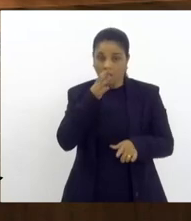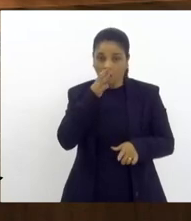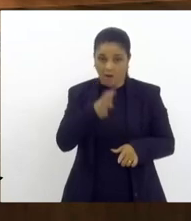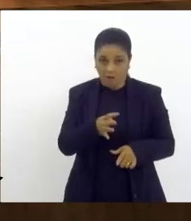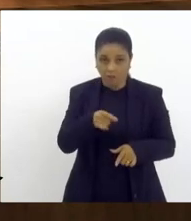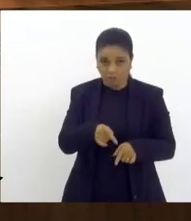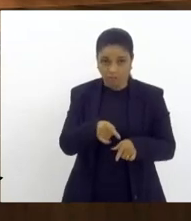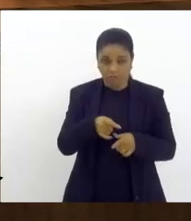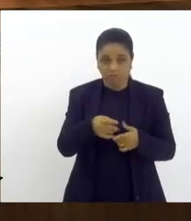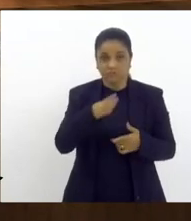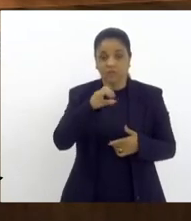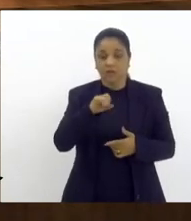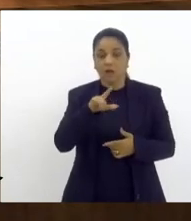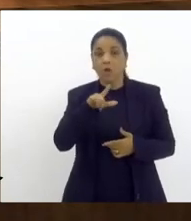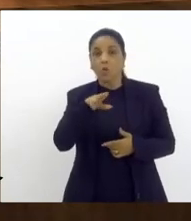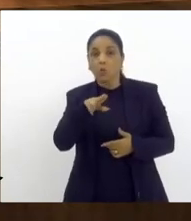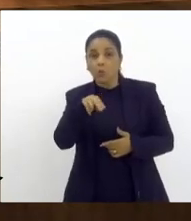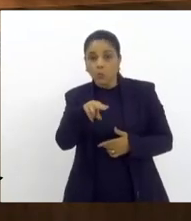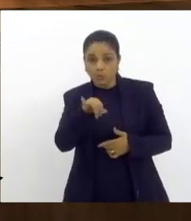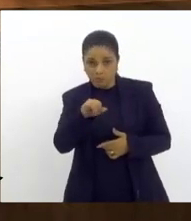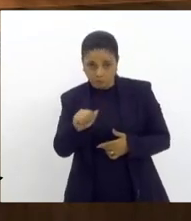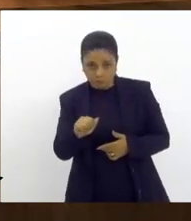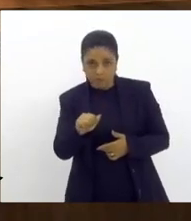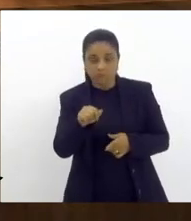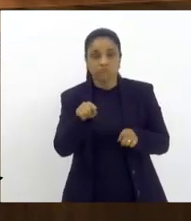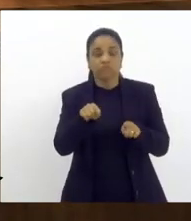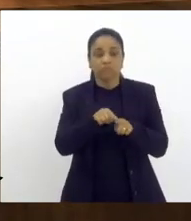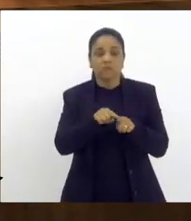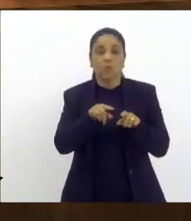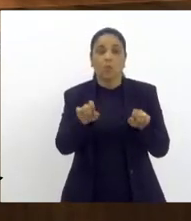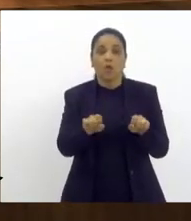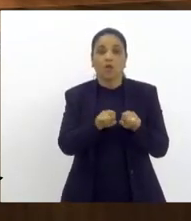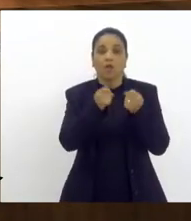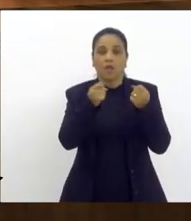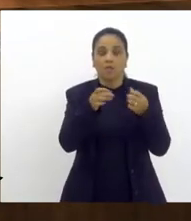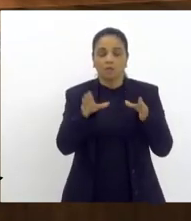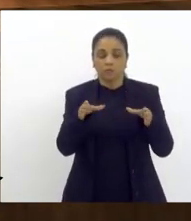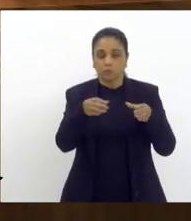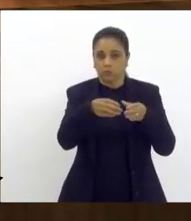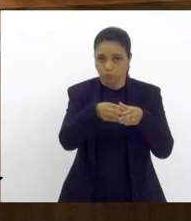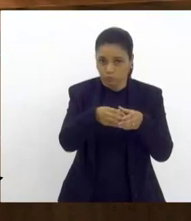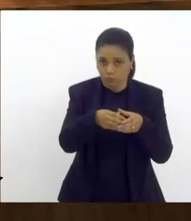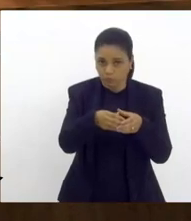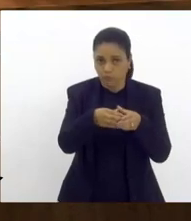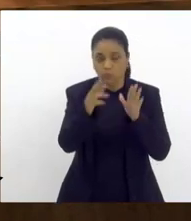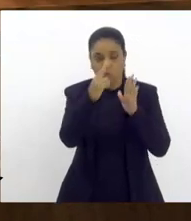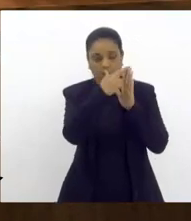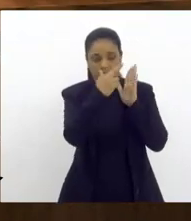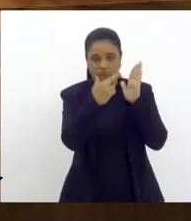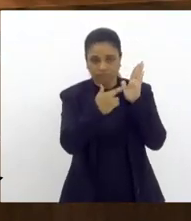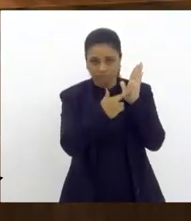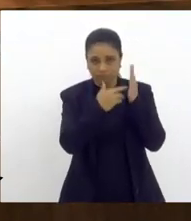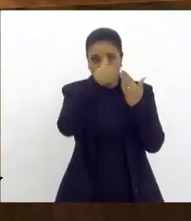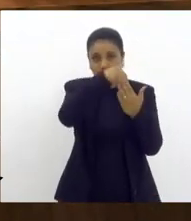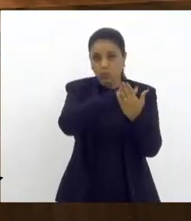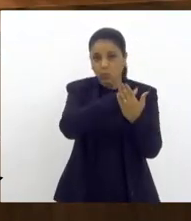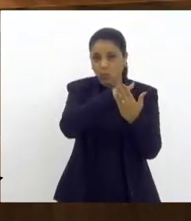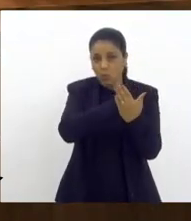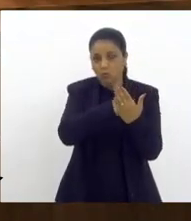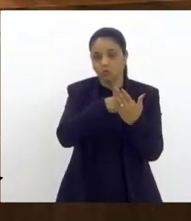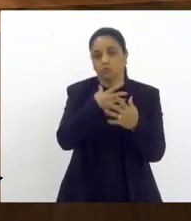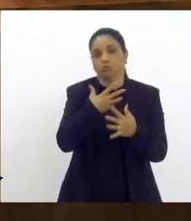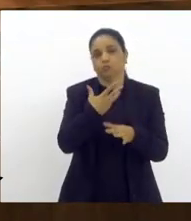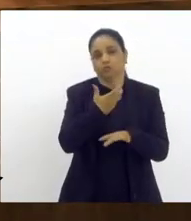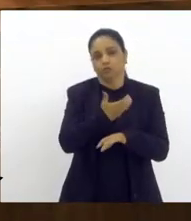tudo isso tudo isso constitui quebra de decoro conforme o Regimento nosso e o nosso código de ética e disciplina